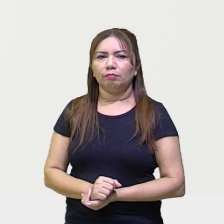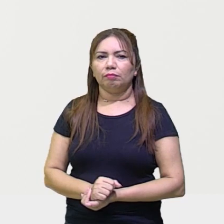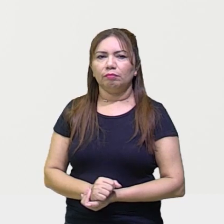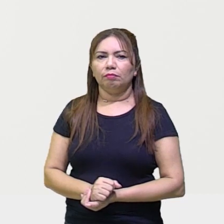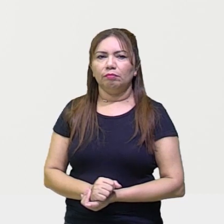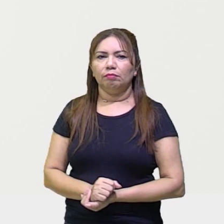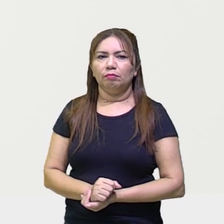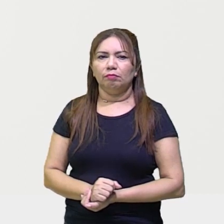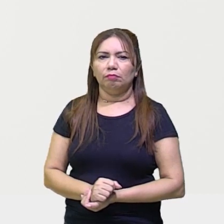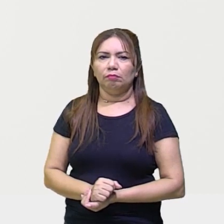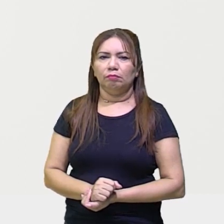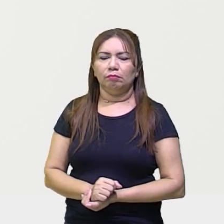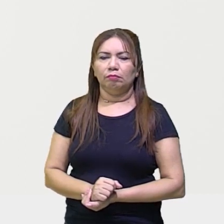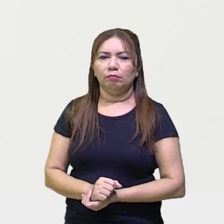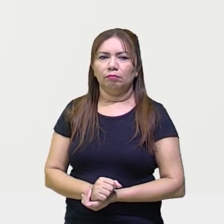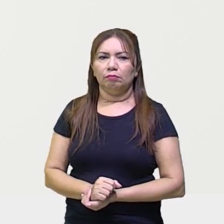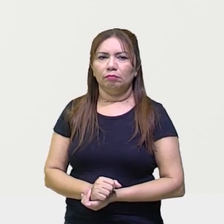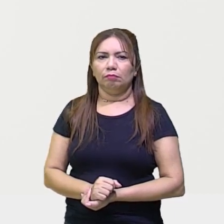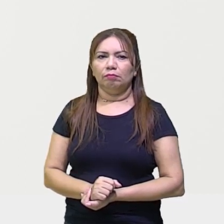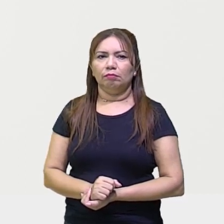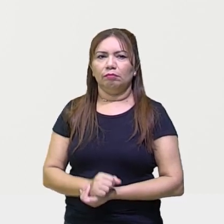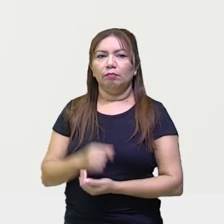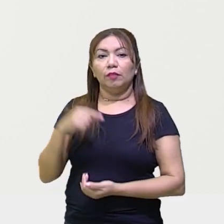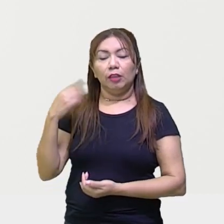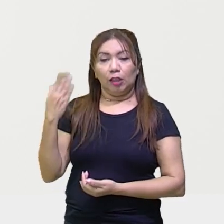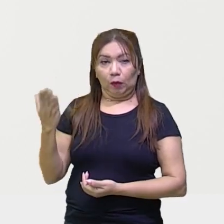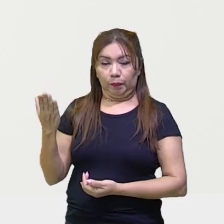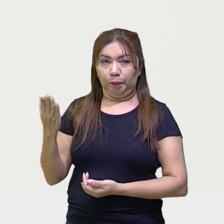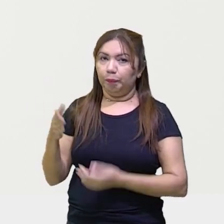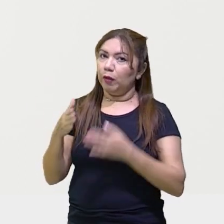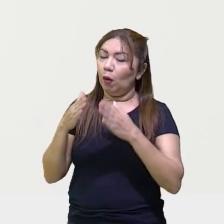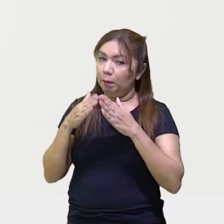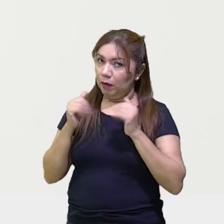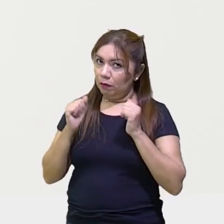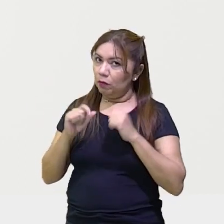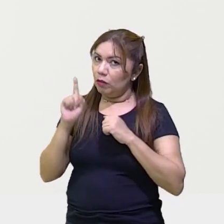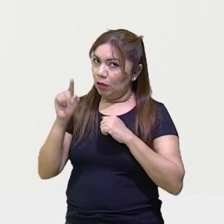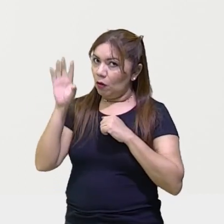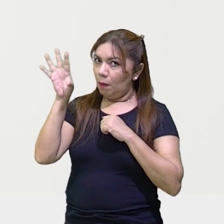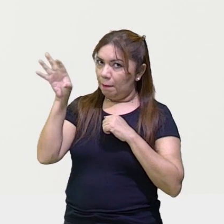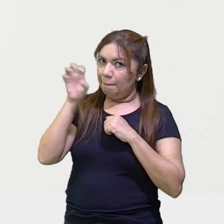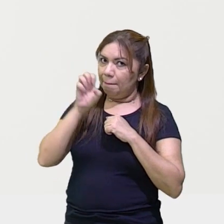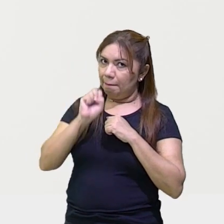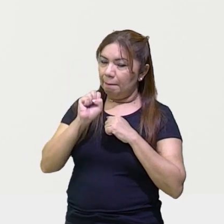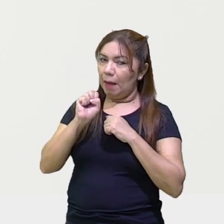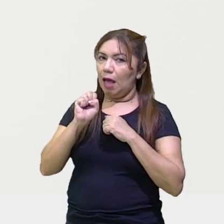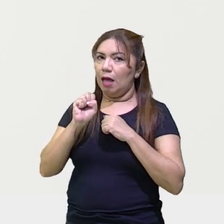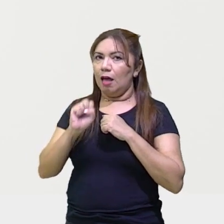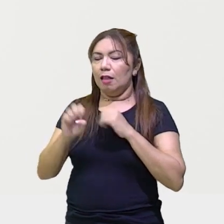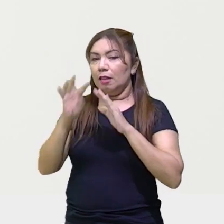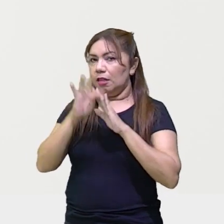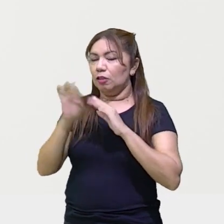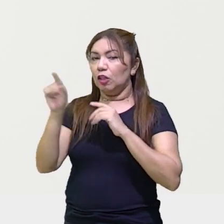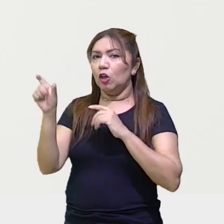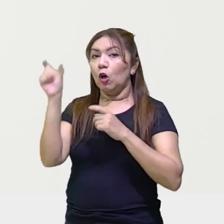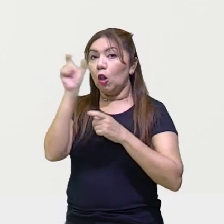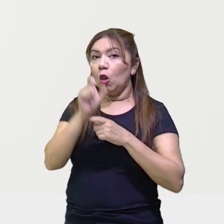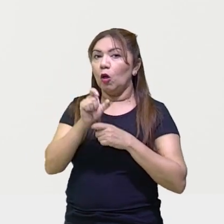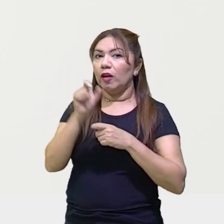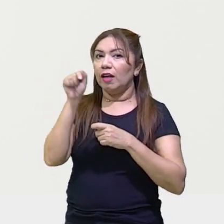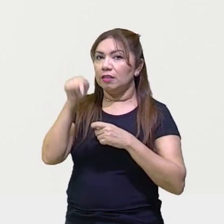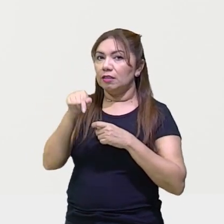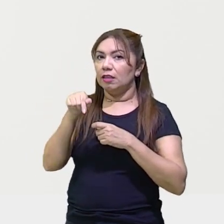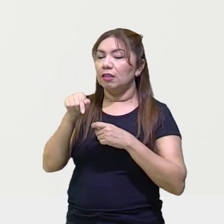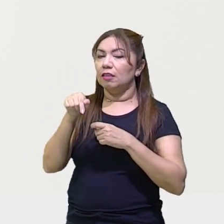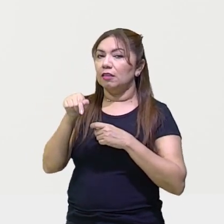Mais uma parte do texto. Vamos lá. Eu pedi que vocês retirassem do texto as palavras e colocassem as